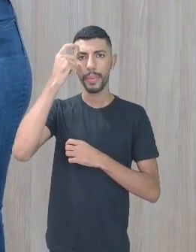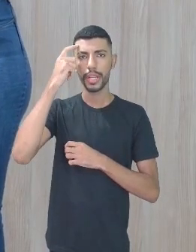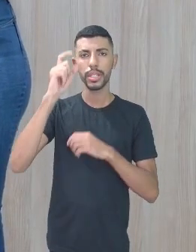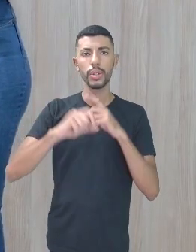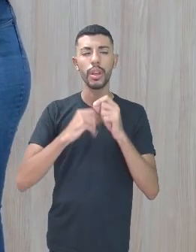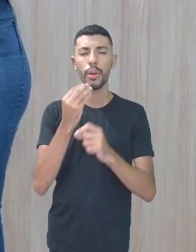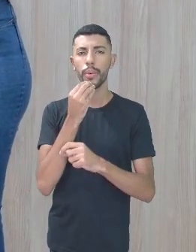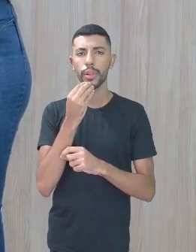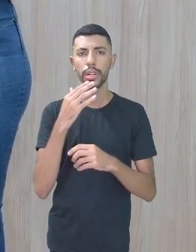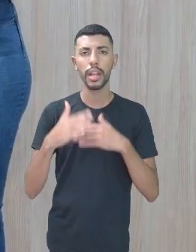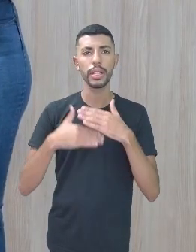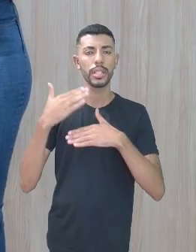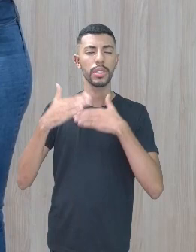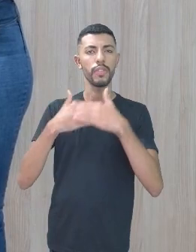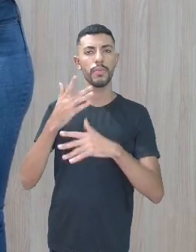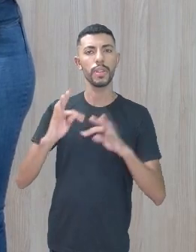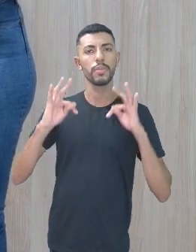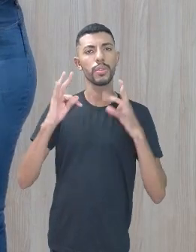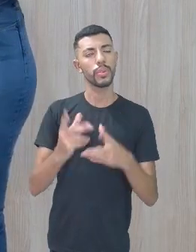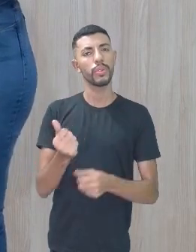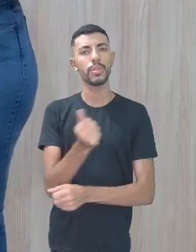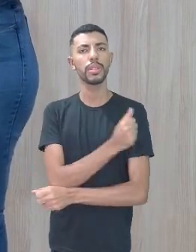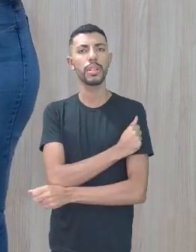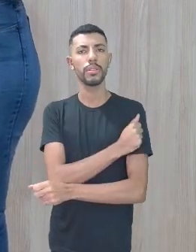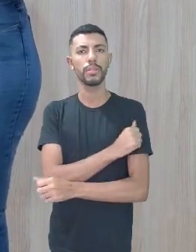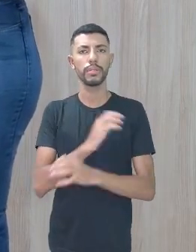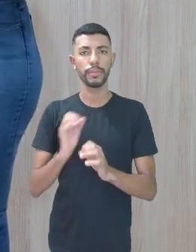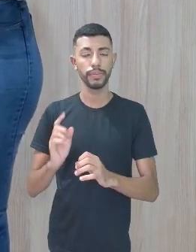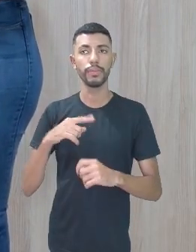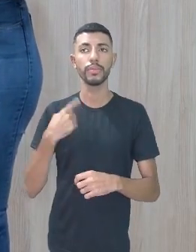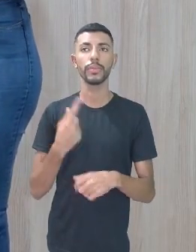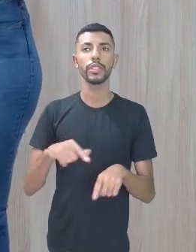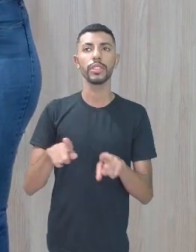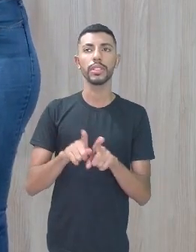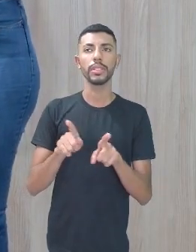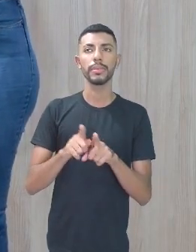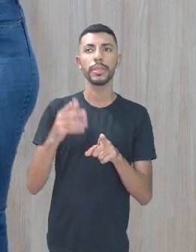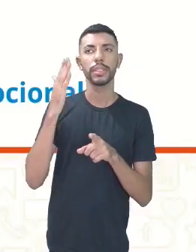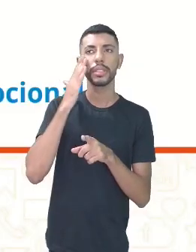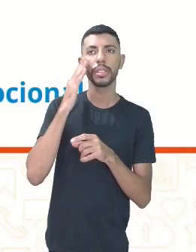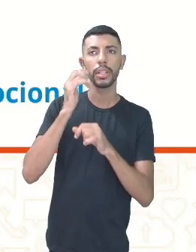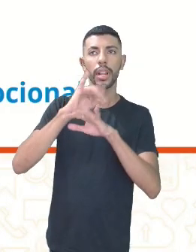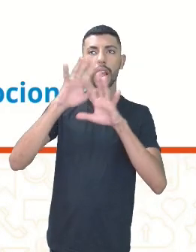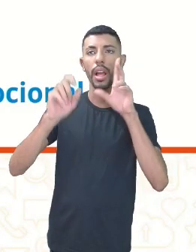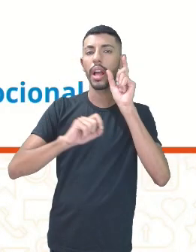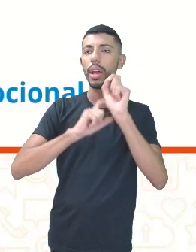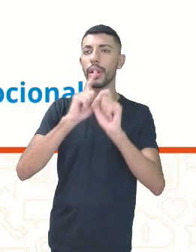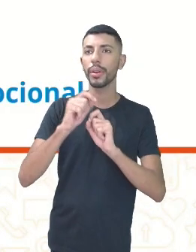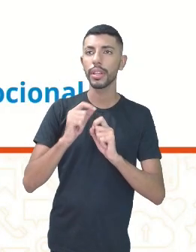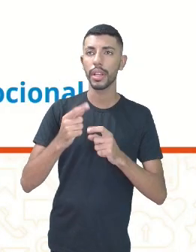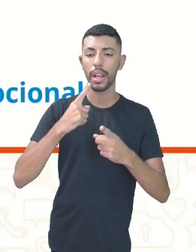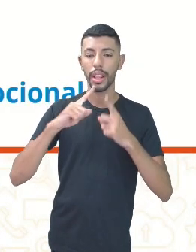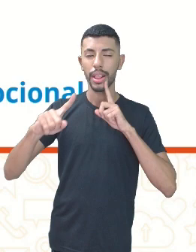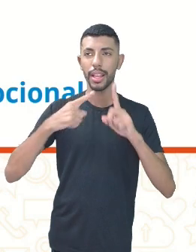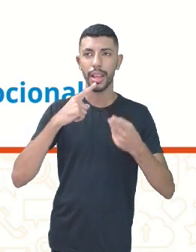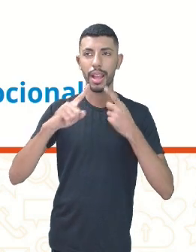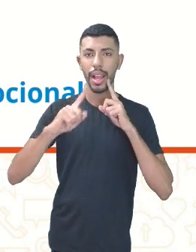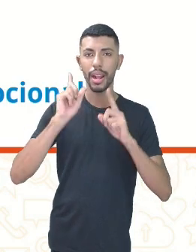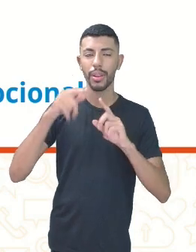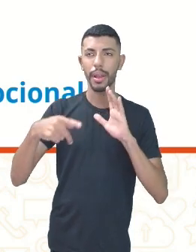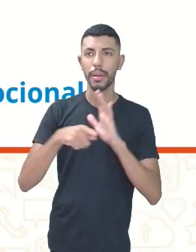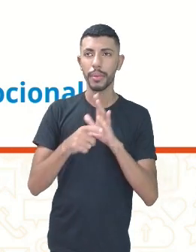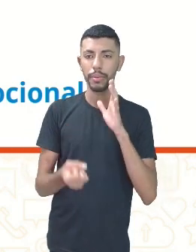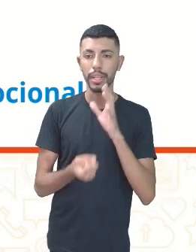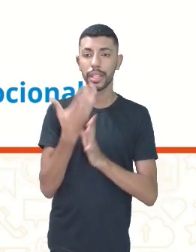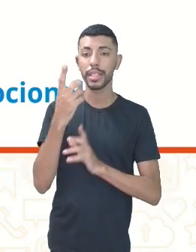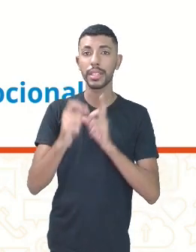a gente pensa em desenvolvimento para todos os estudantes. A gente também fala que o diálogo, ele se configura no viés da